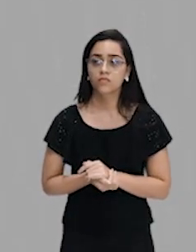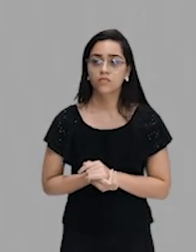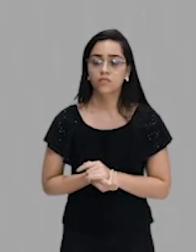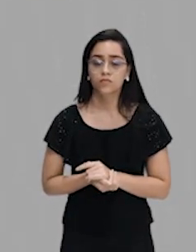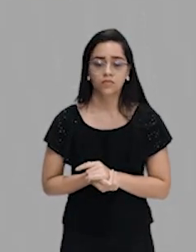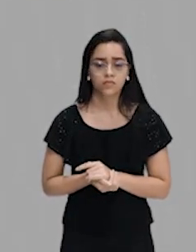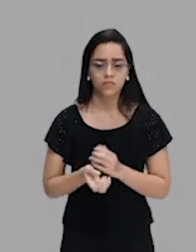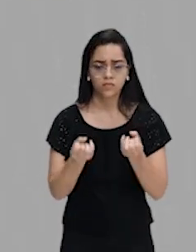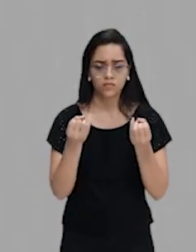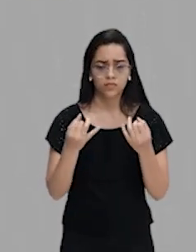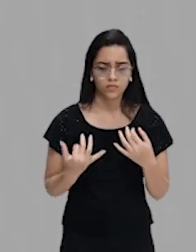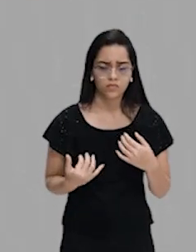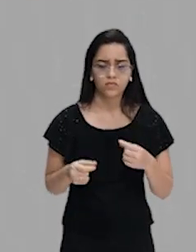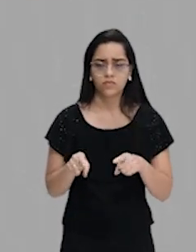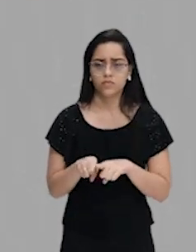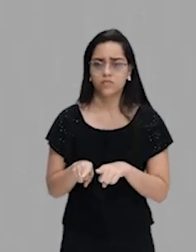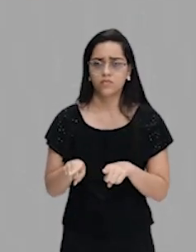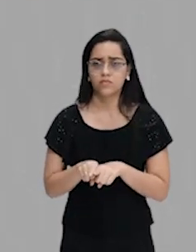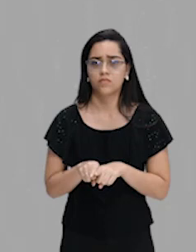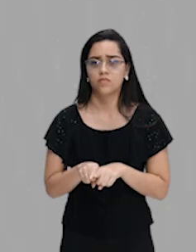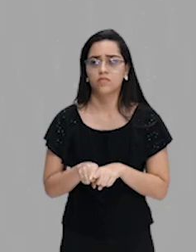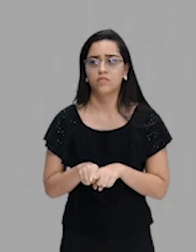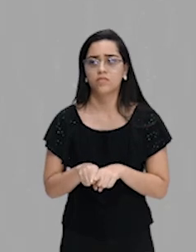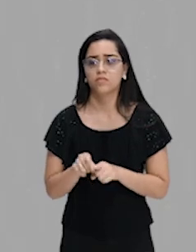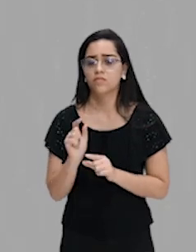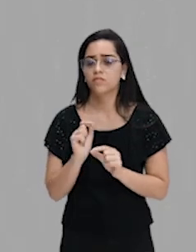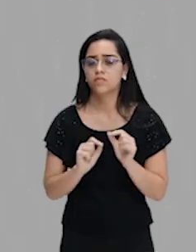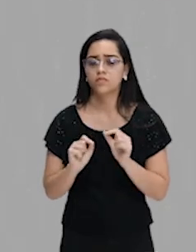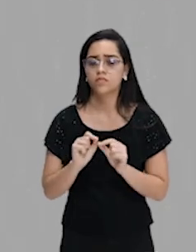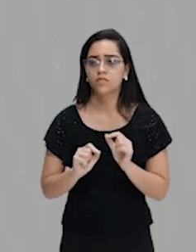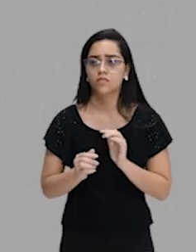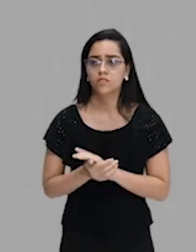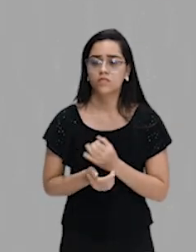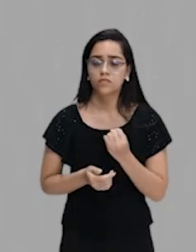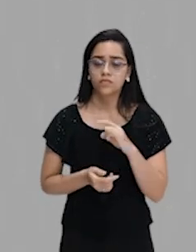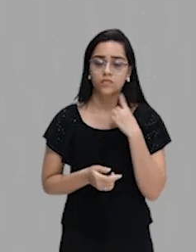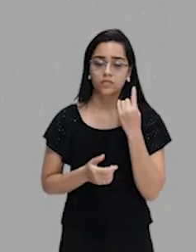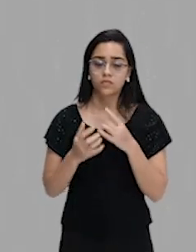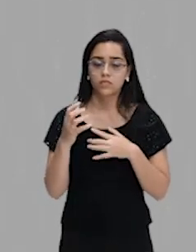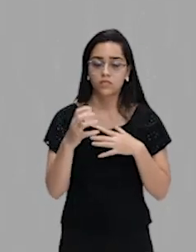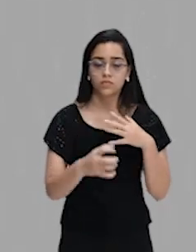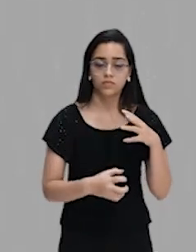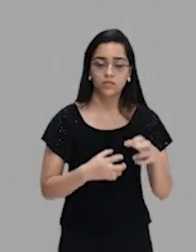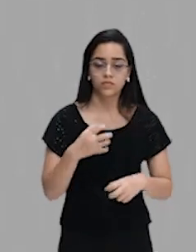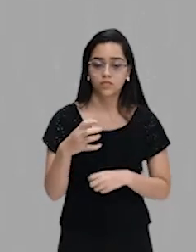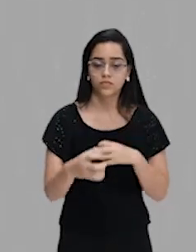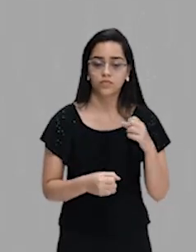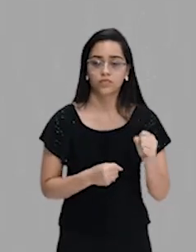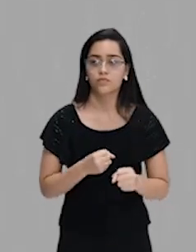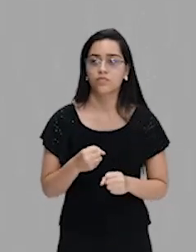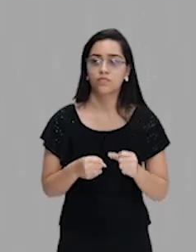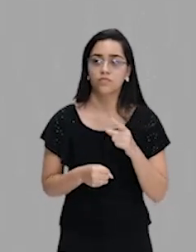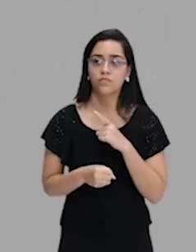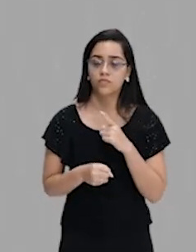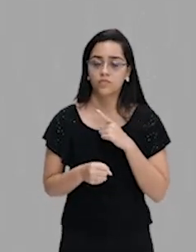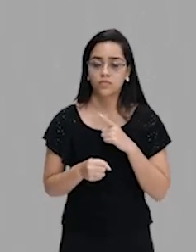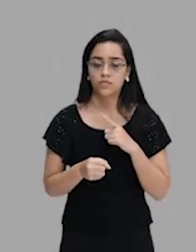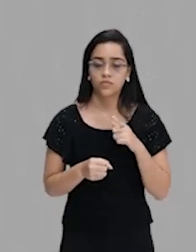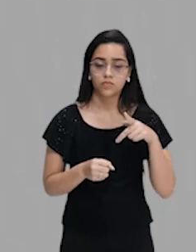comumente é falado, certo, que se nós cavarmos, né, um